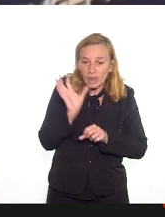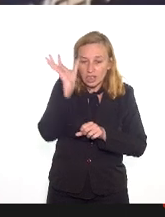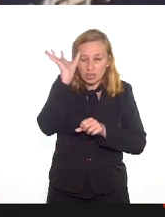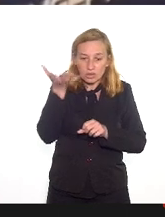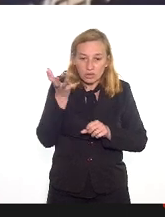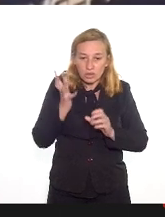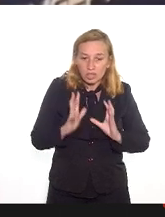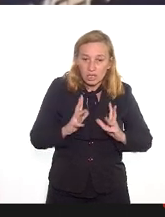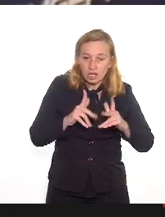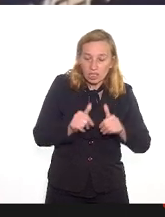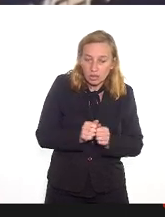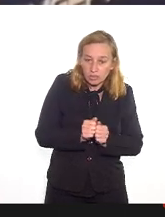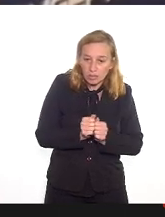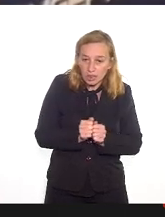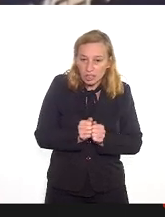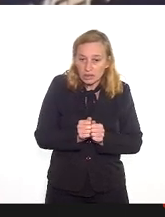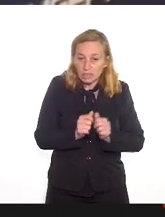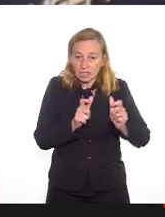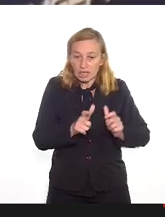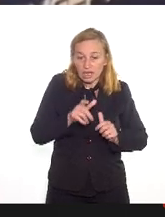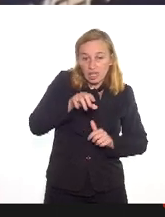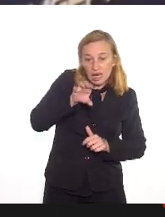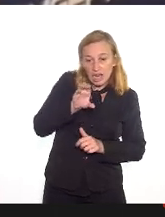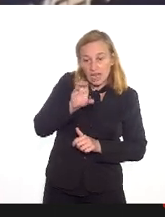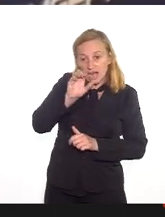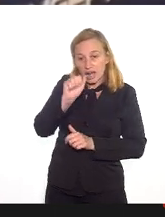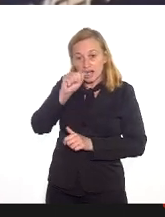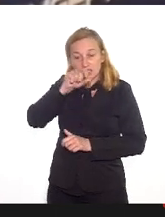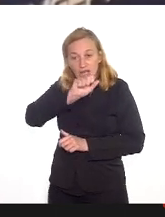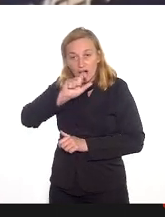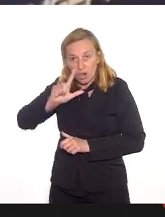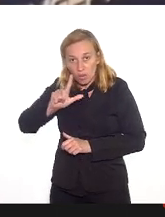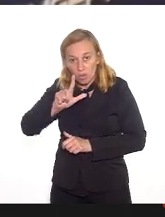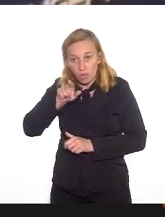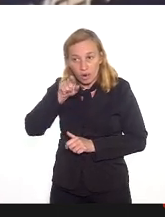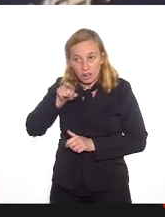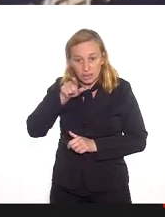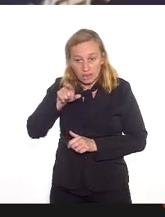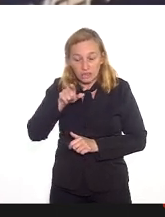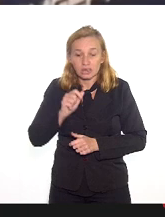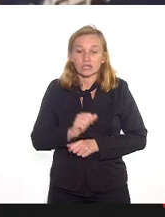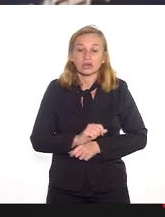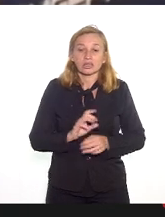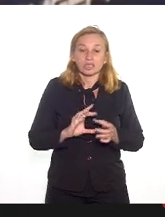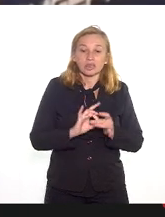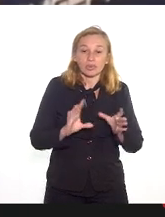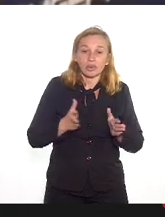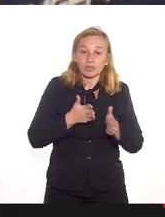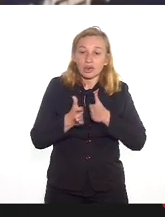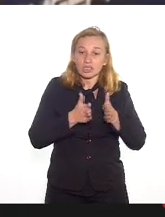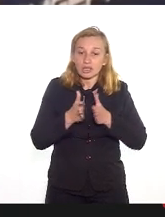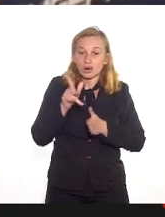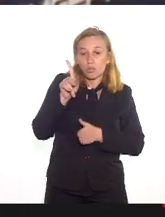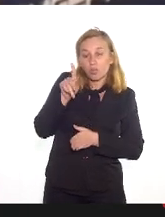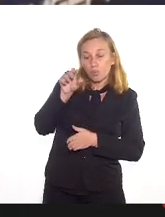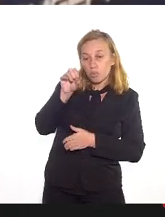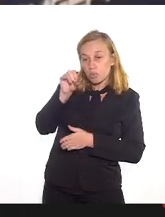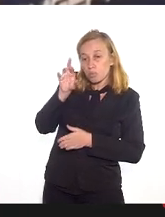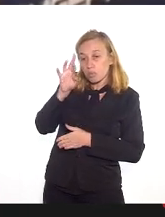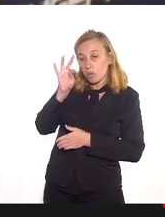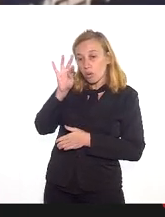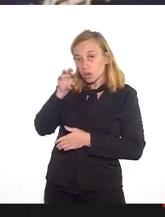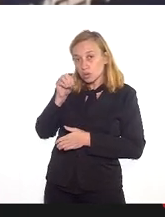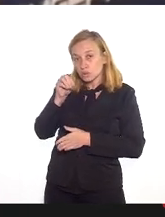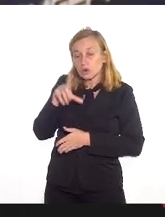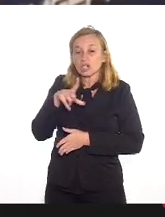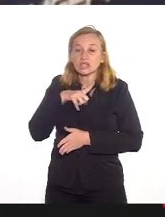limpeza, desobstrução daquele canal, uma parte do canal que permite acesso ao porto. Existem